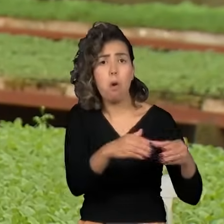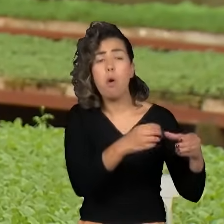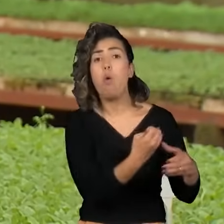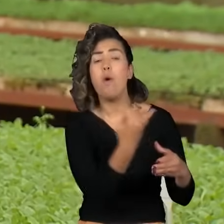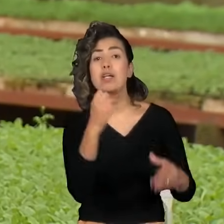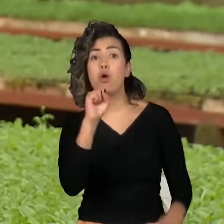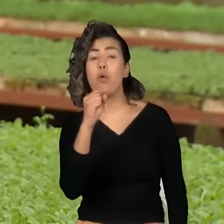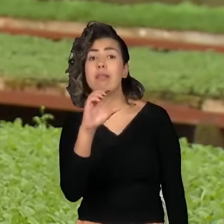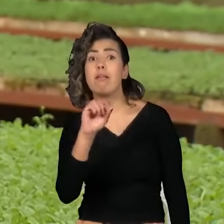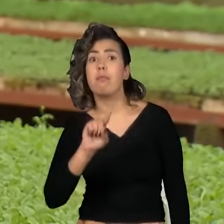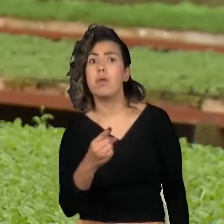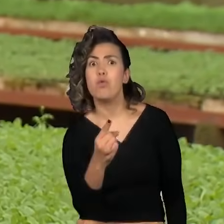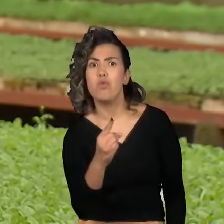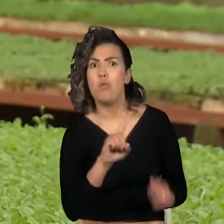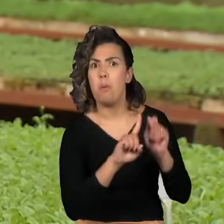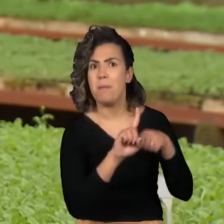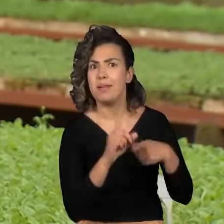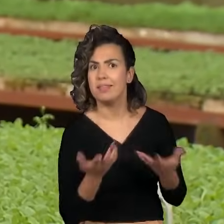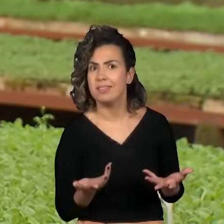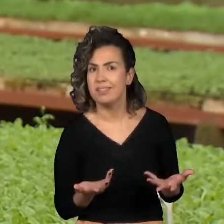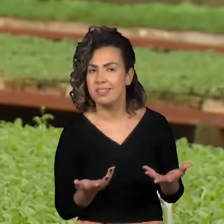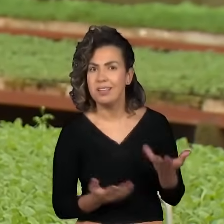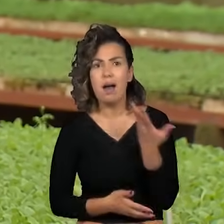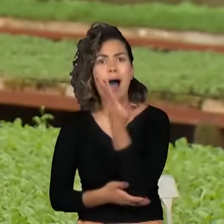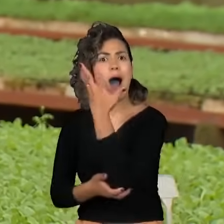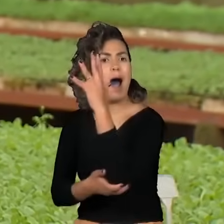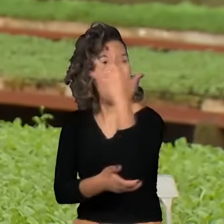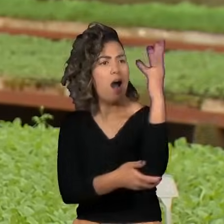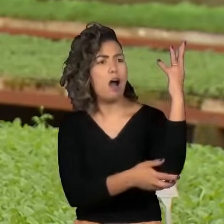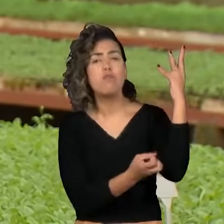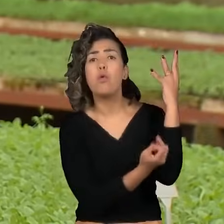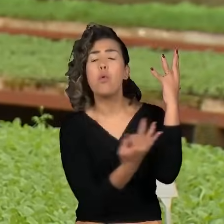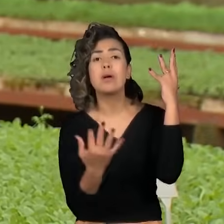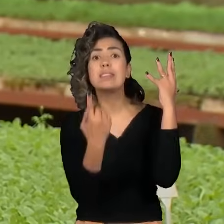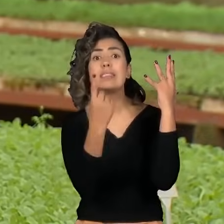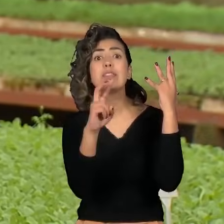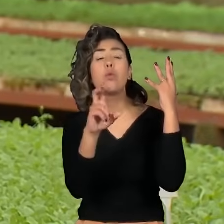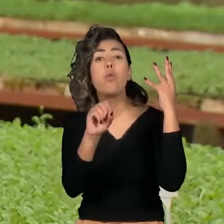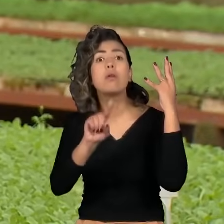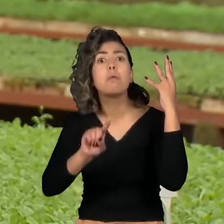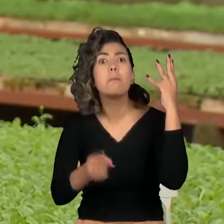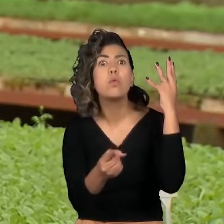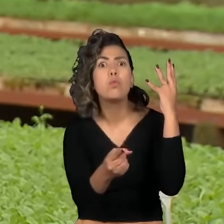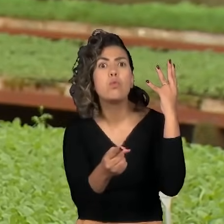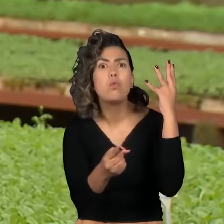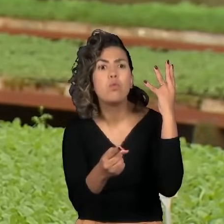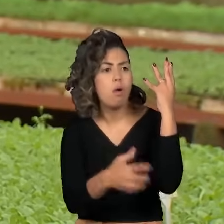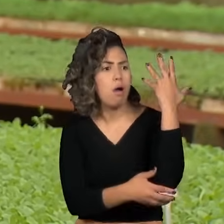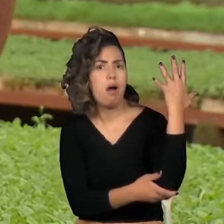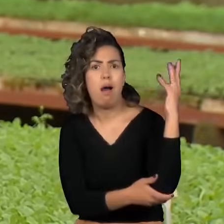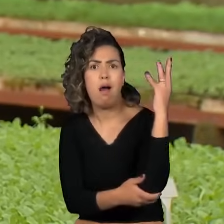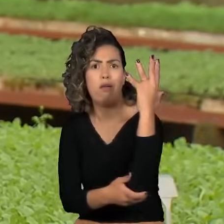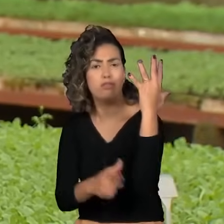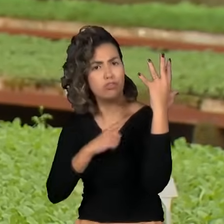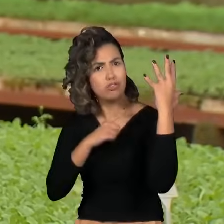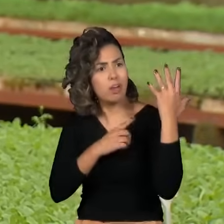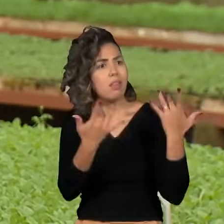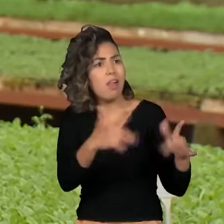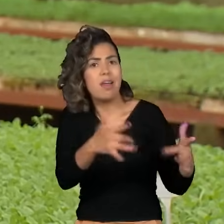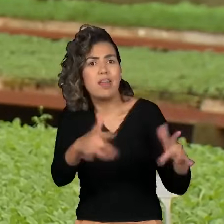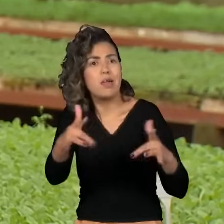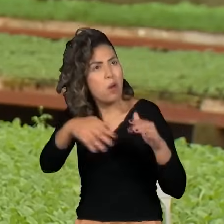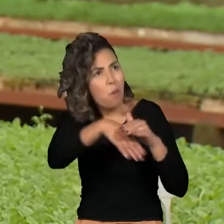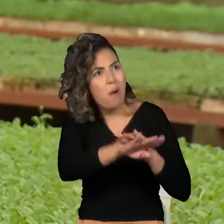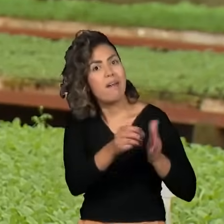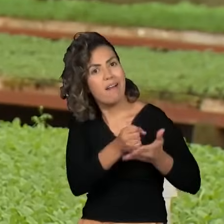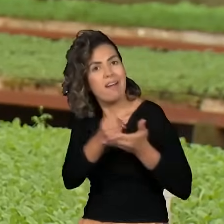Árvore, no outro viveiro, a gente tem 150 mil mudas de árvores estocadas hoje para